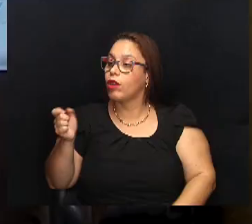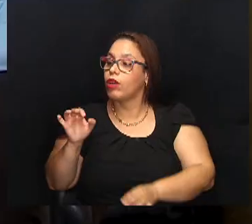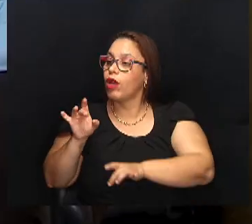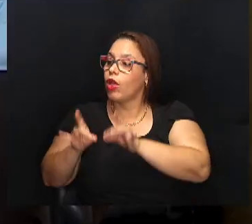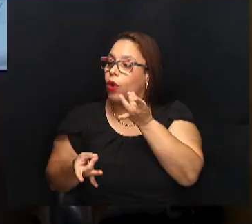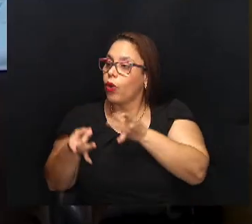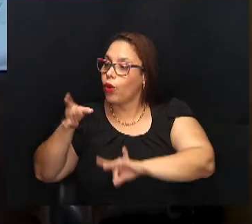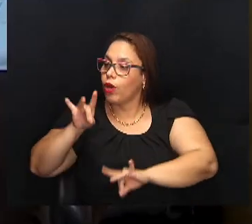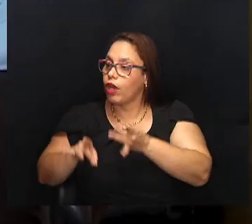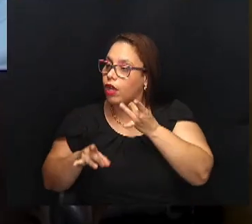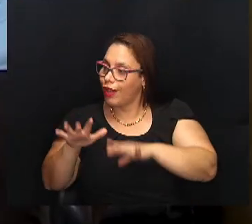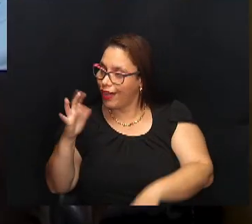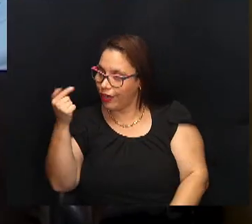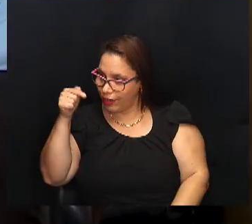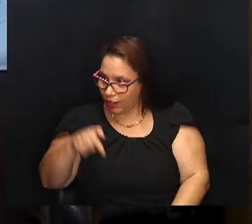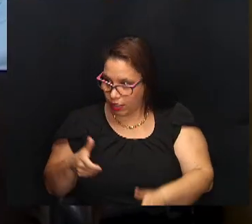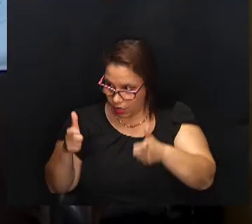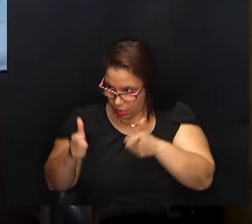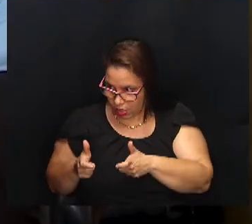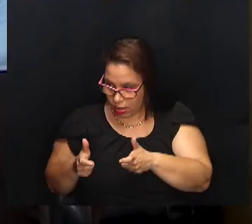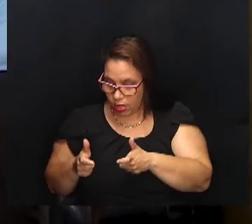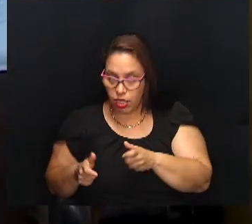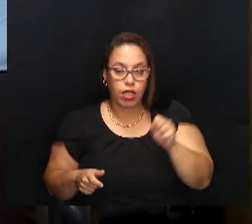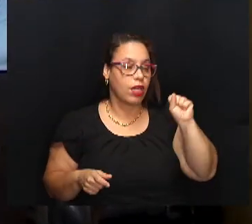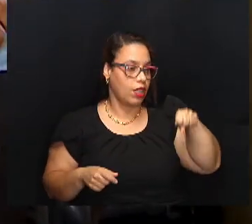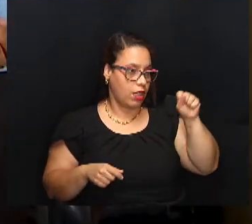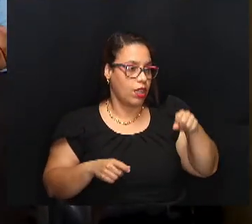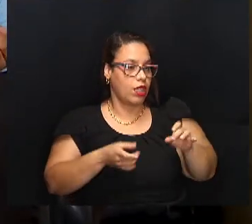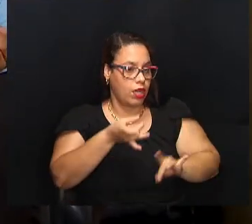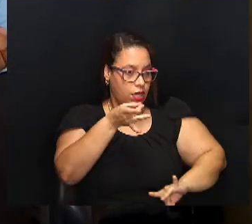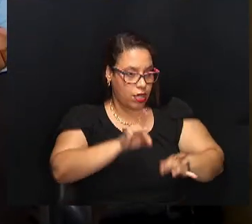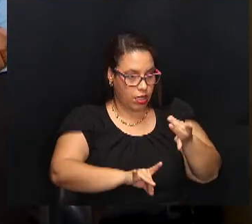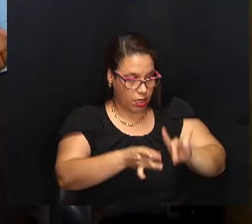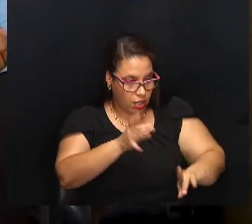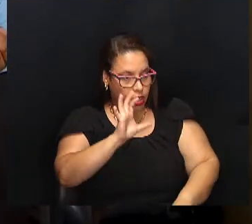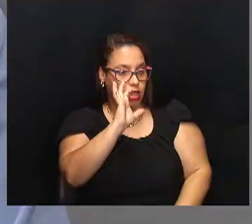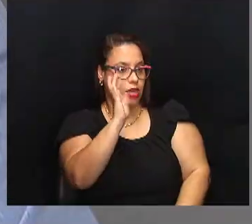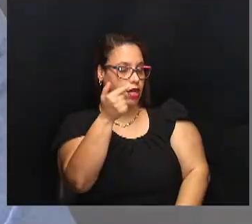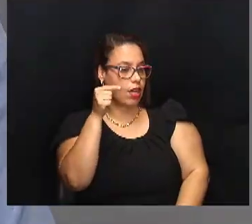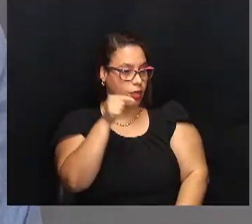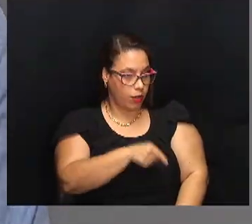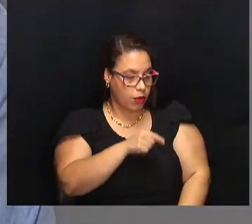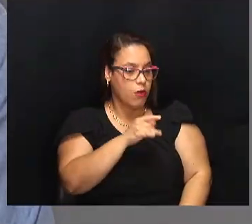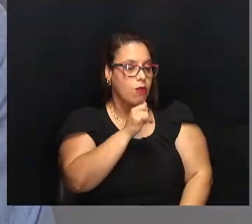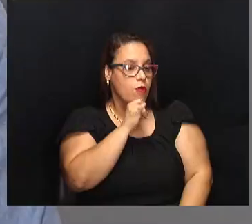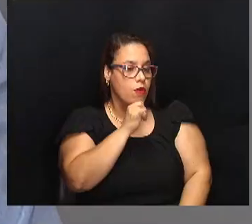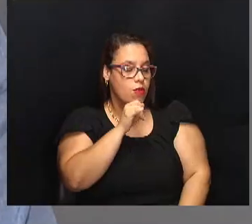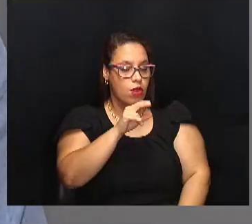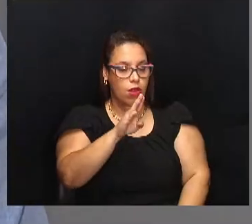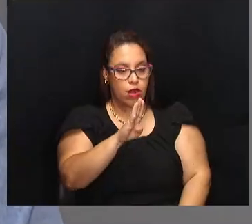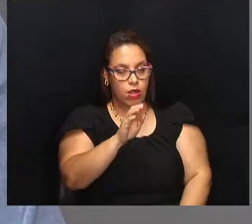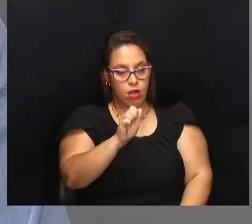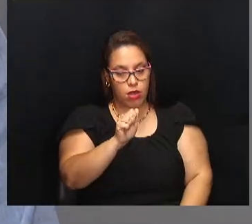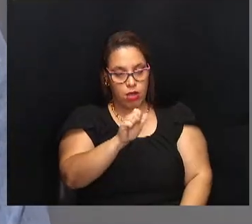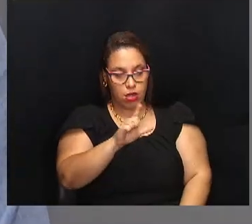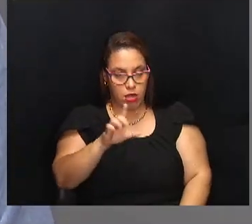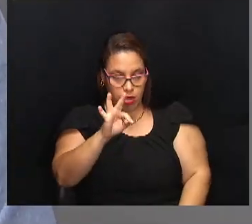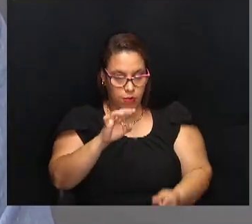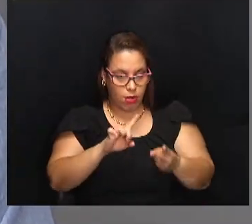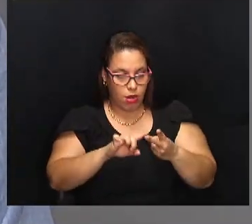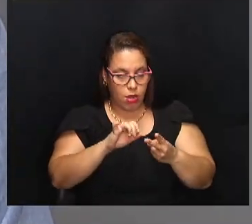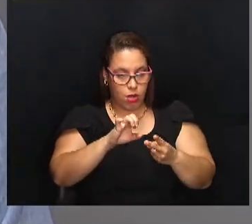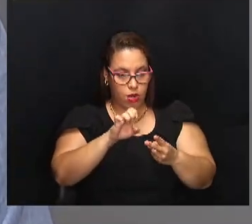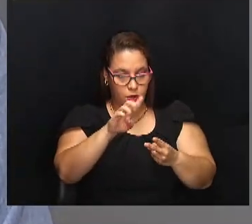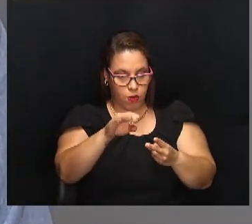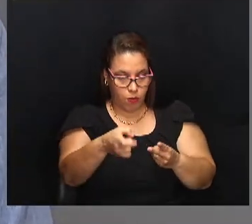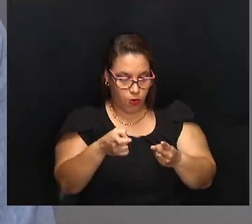elas acontecem também nesse mesmo espaço? Sim, nós temos oficinas que acontecem aqui, por exemplo, como o balé, o boxe, o Muay Thai,